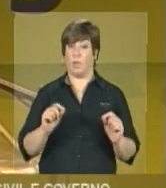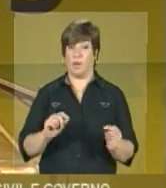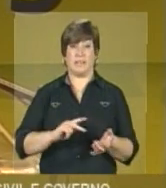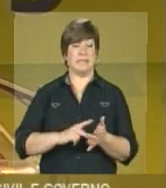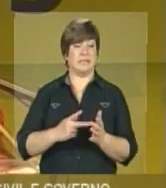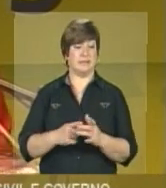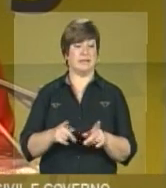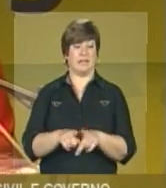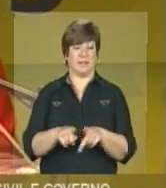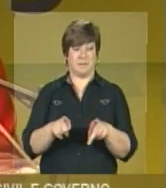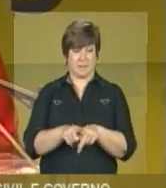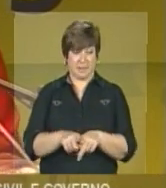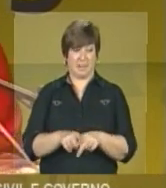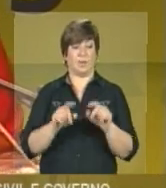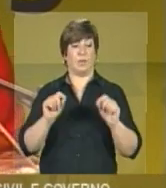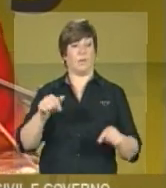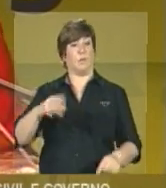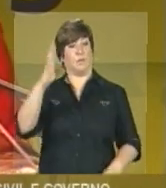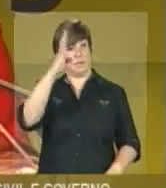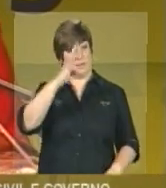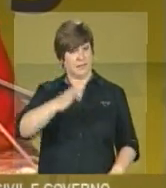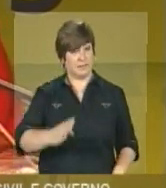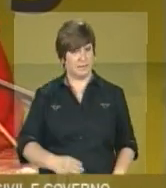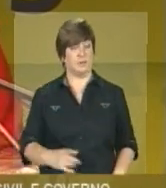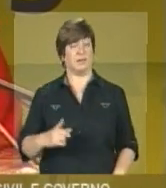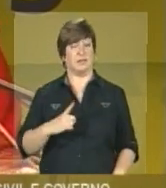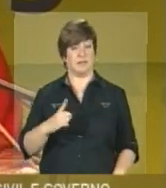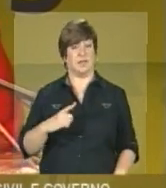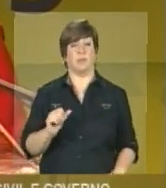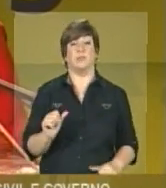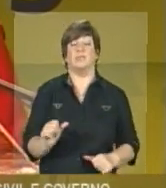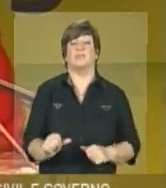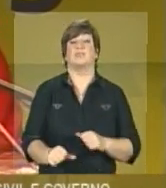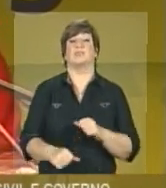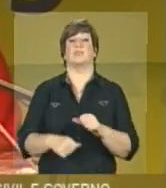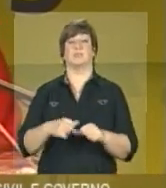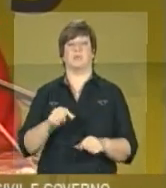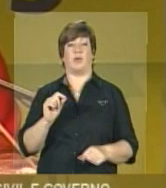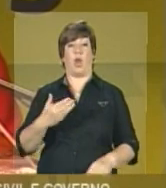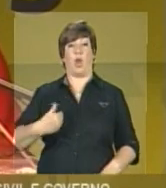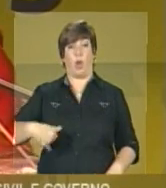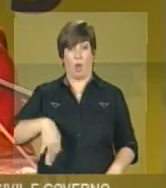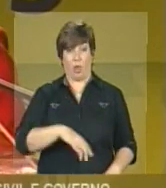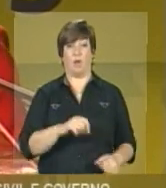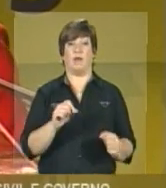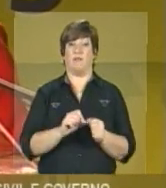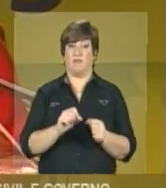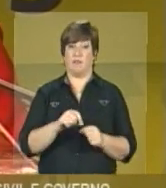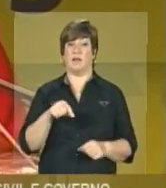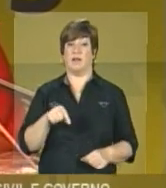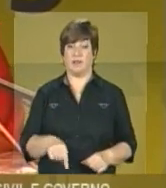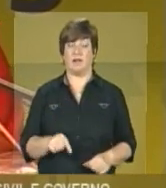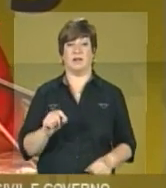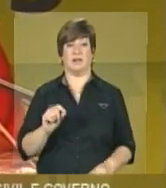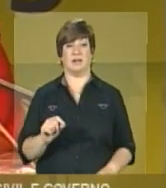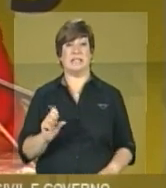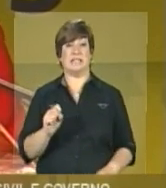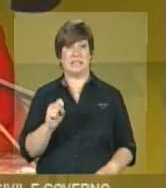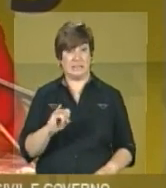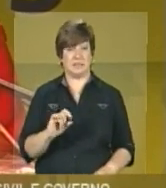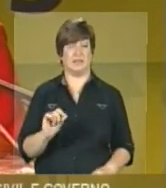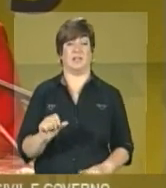significa também que o Brasil está se transformando e nós o faremos se